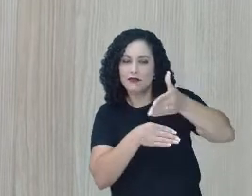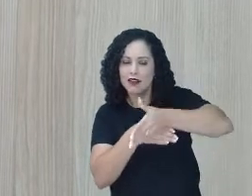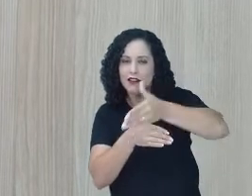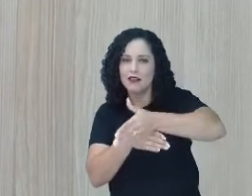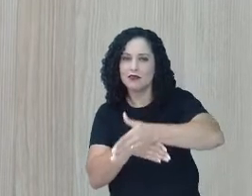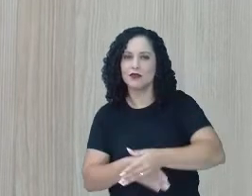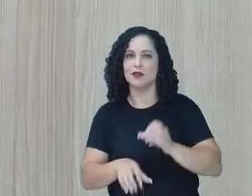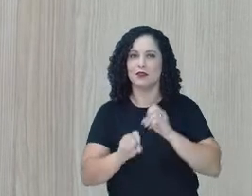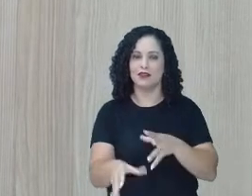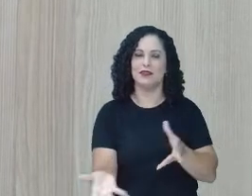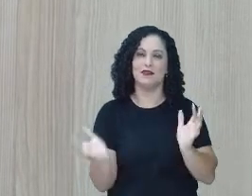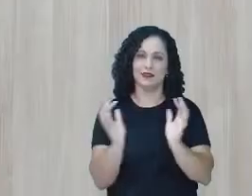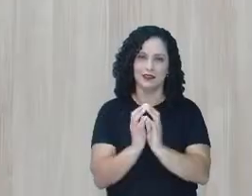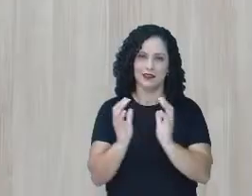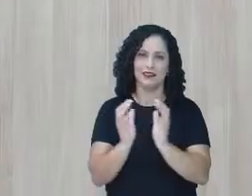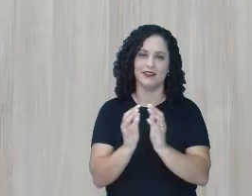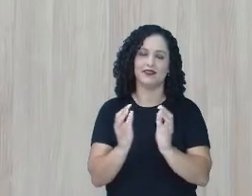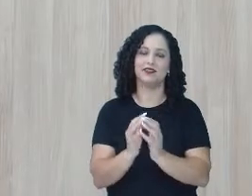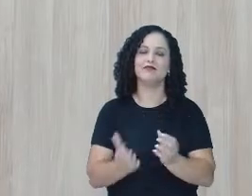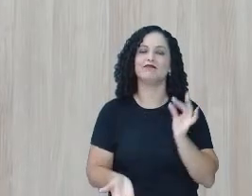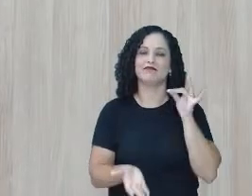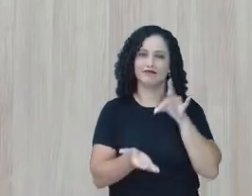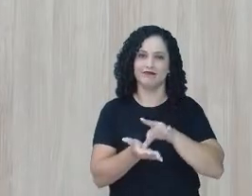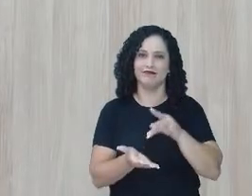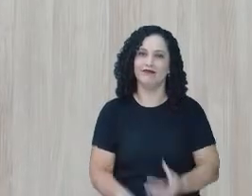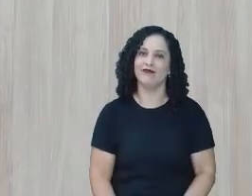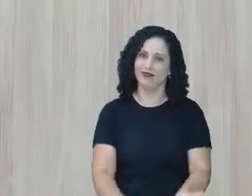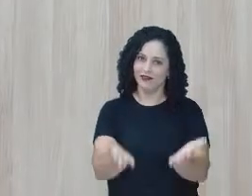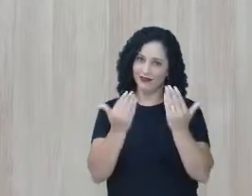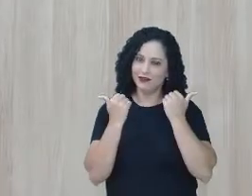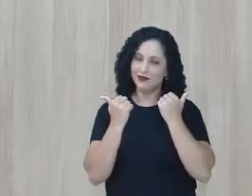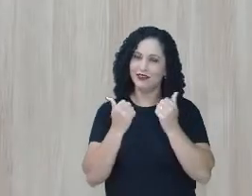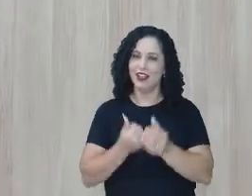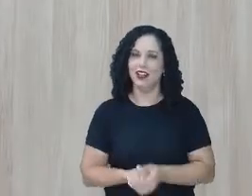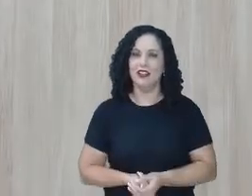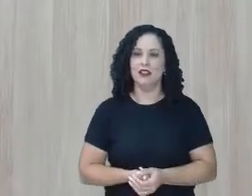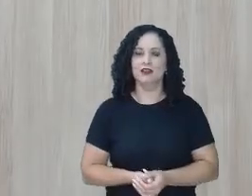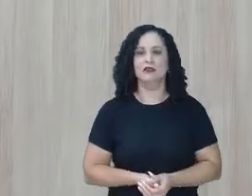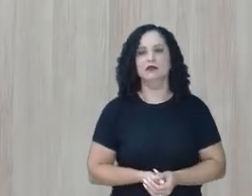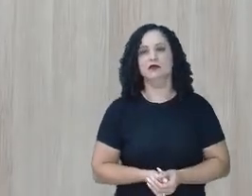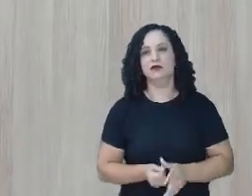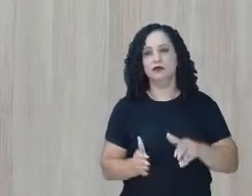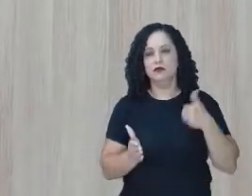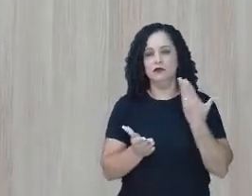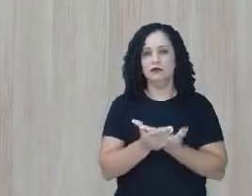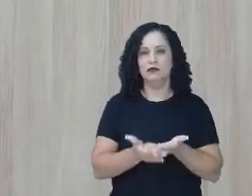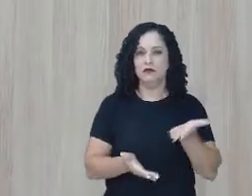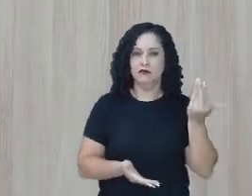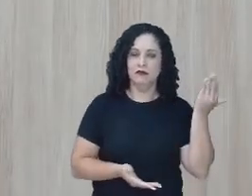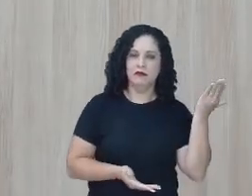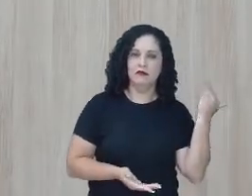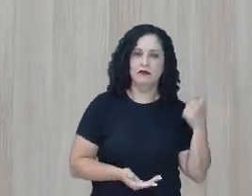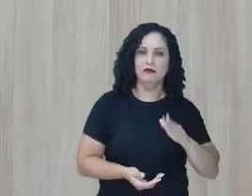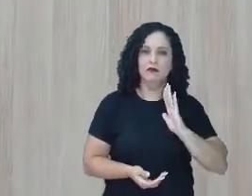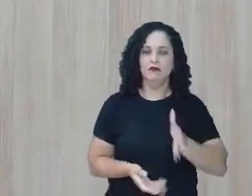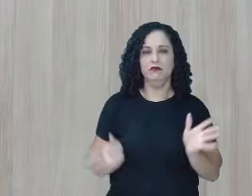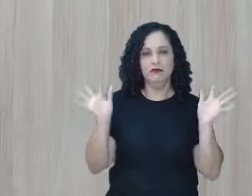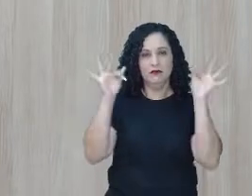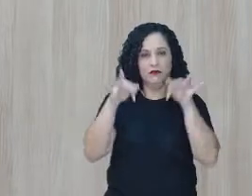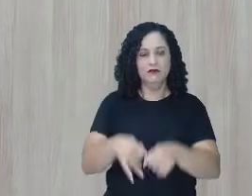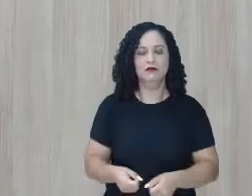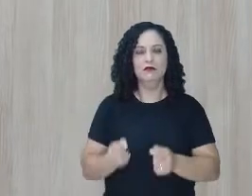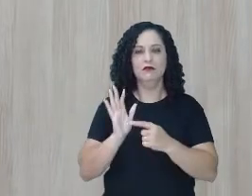aula. É isso aí, professor. Vamos embora, né? Gente, na aula passada terminamos a aula mostrando